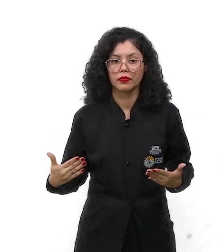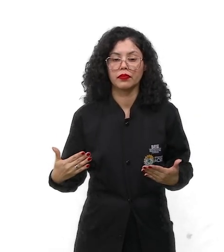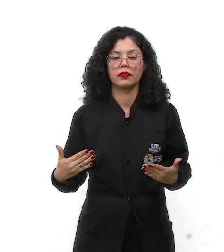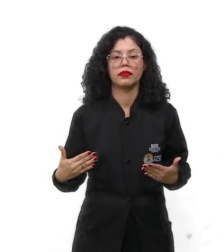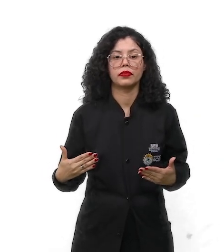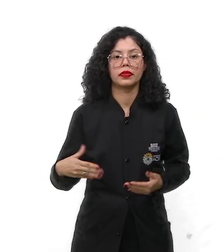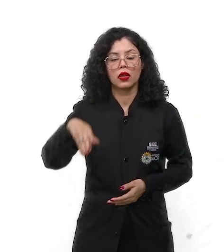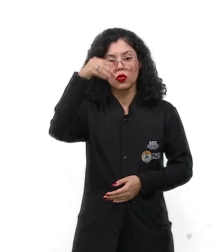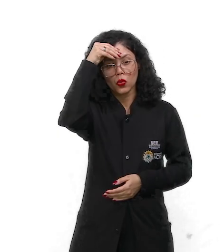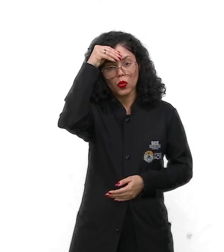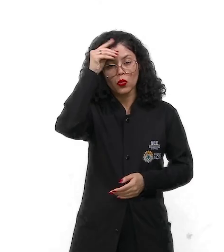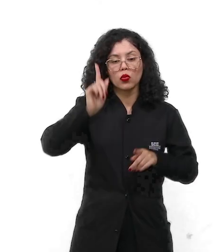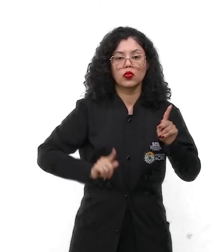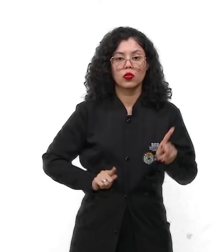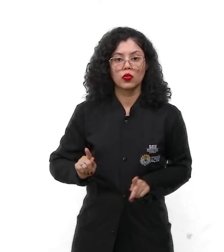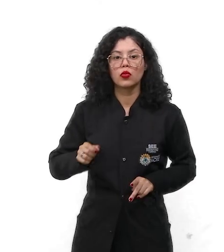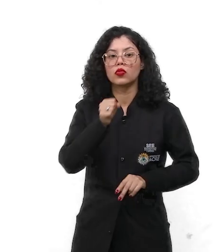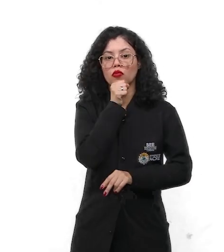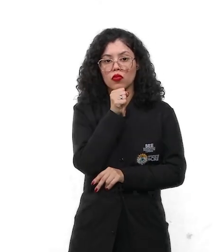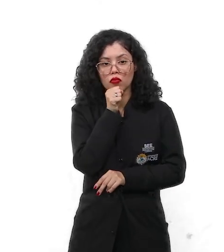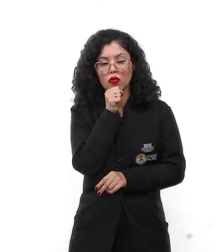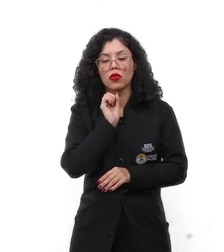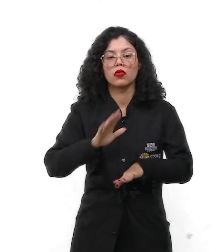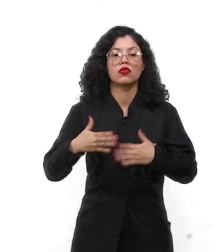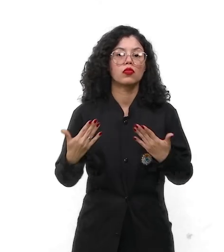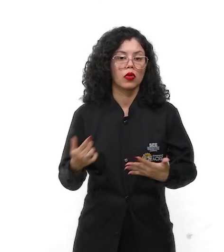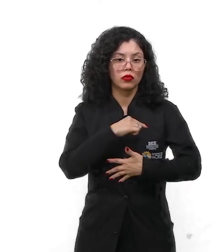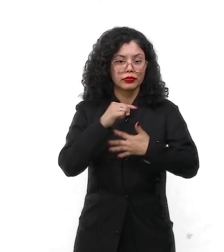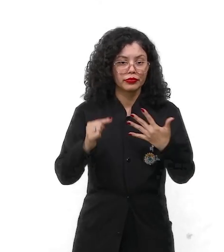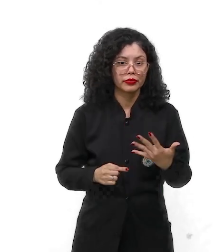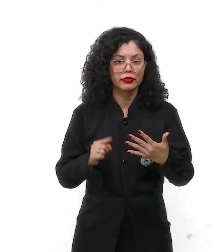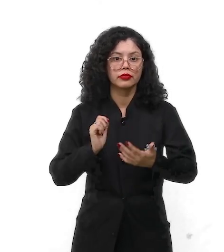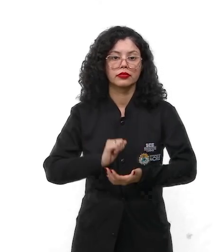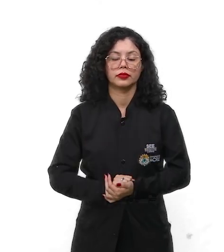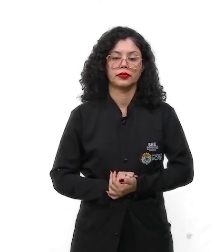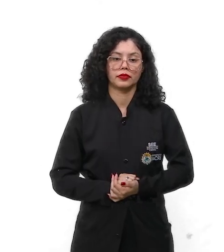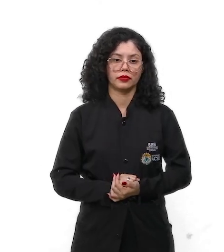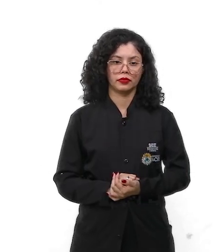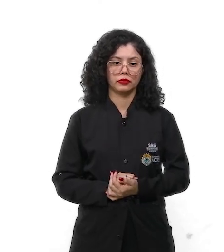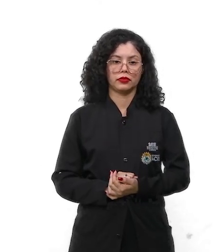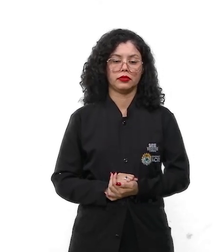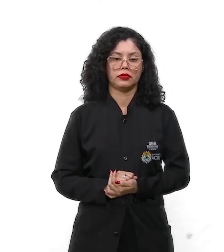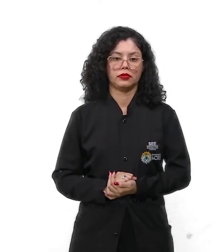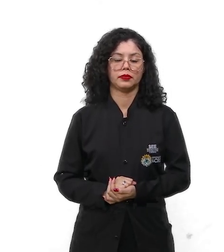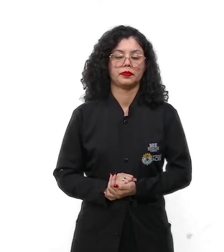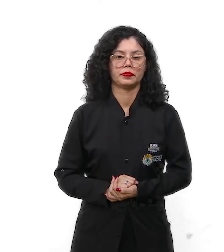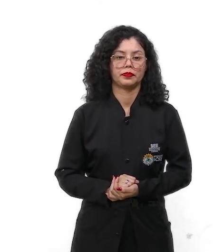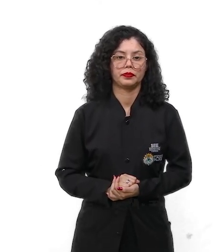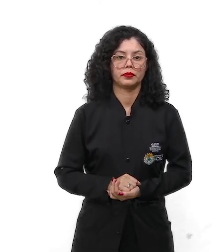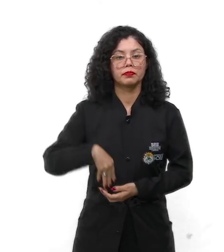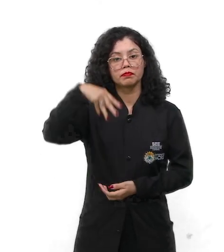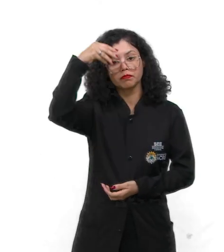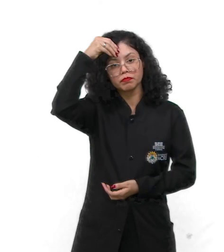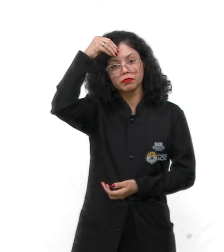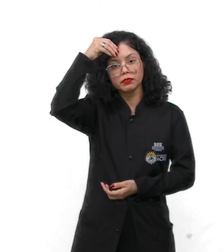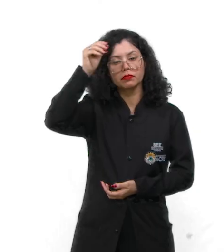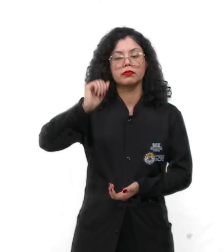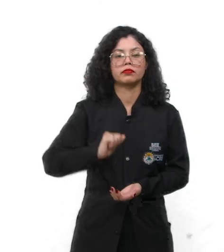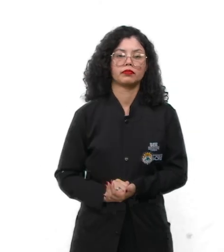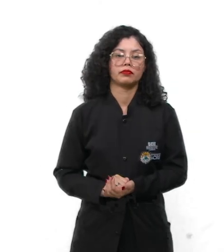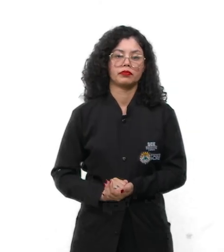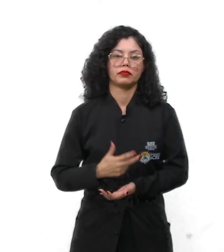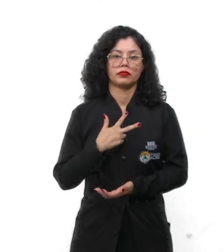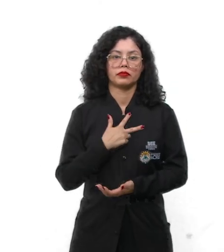da tia, do primo, do avô, da prima. Olha só. A sobrinha, filha de um